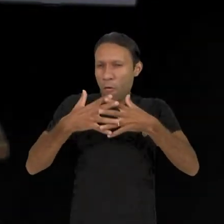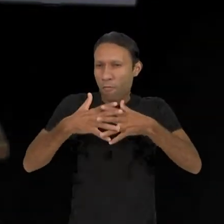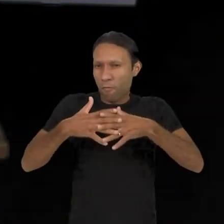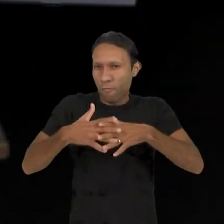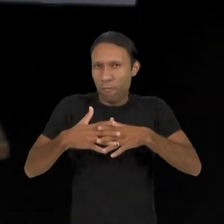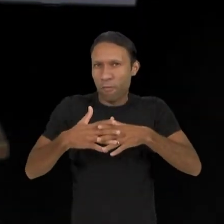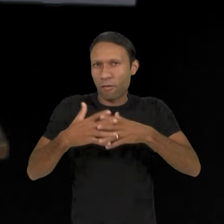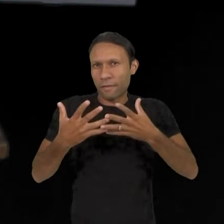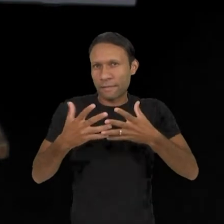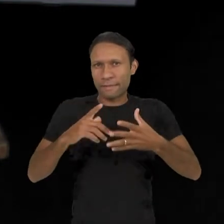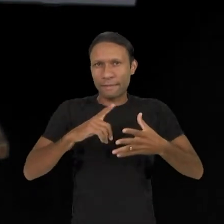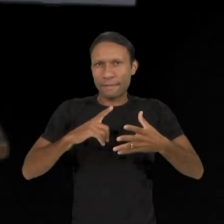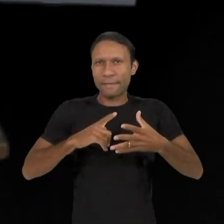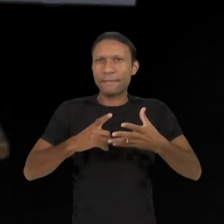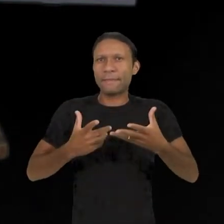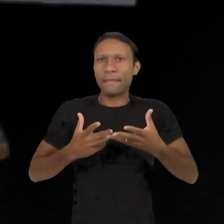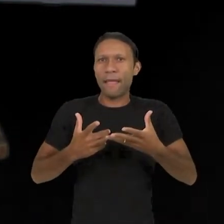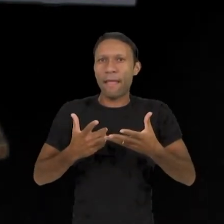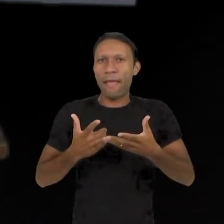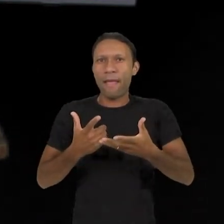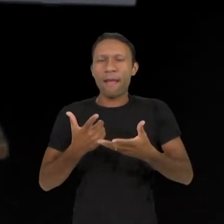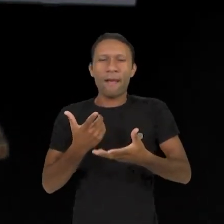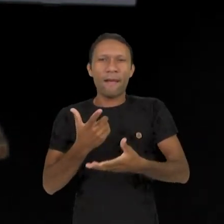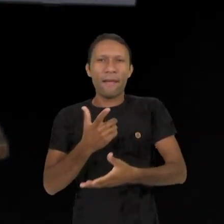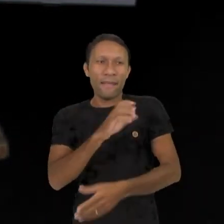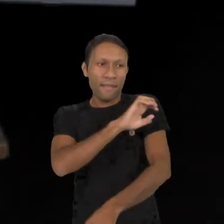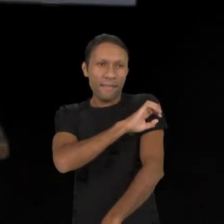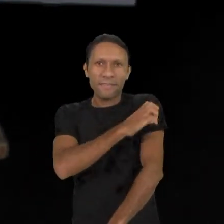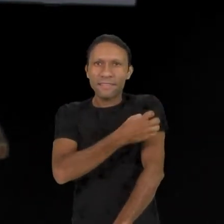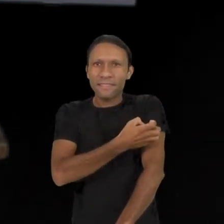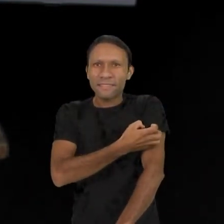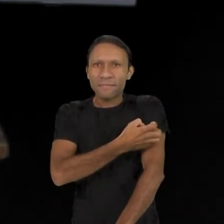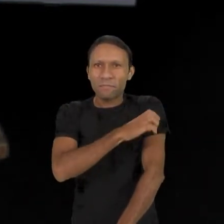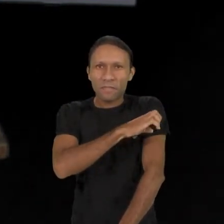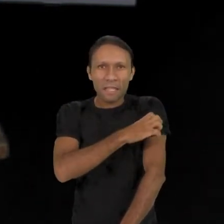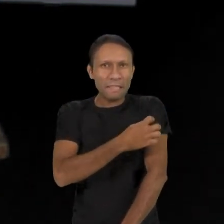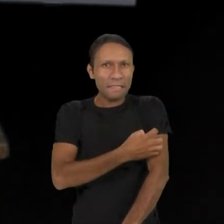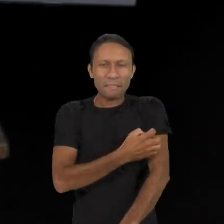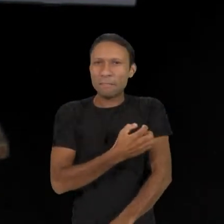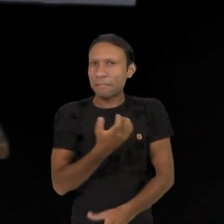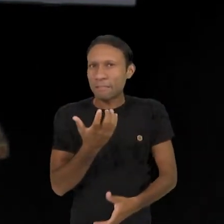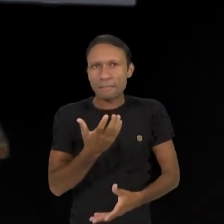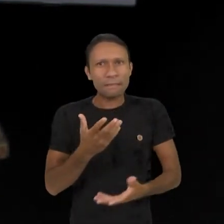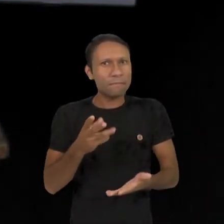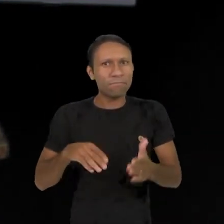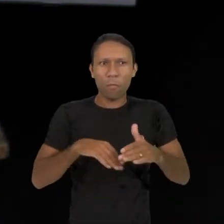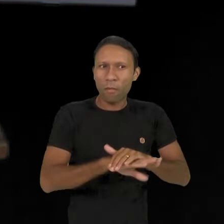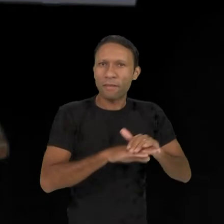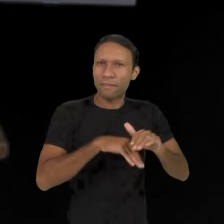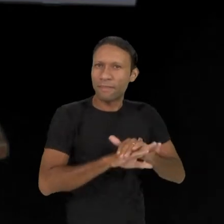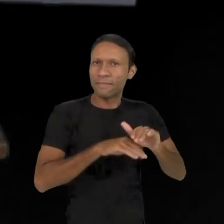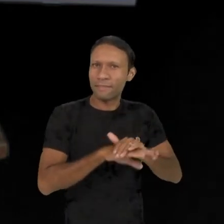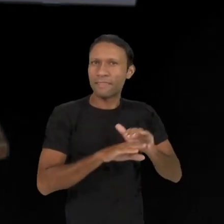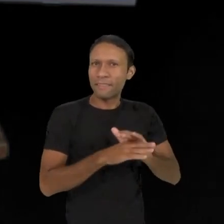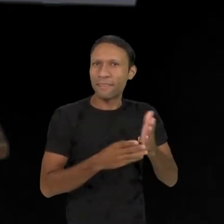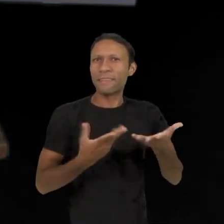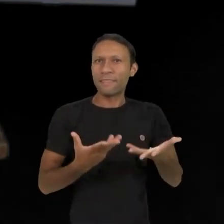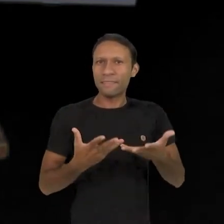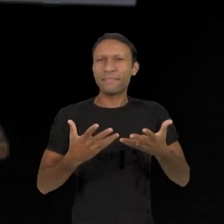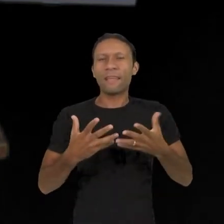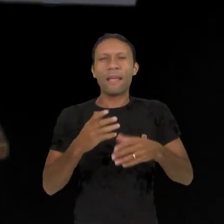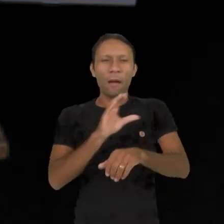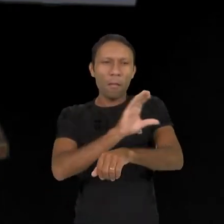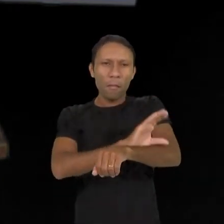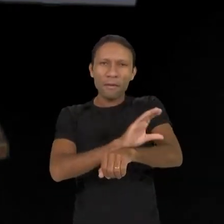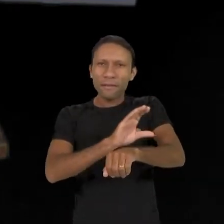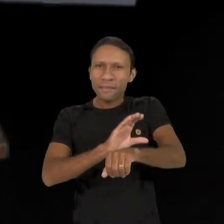óbvio. Você tem produção de energia ali, você tem que estar produzindo energia o tempo todo, acumulando energia o tempo todo. Então, numa célula